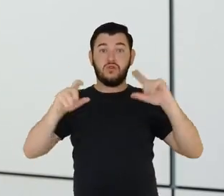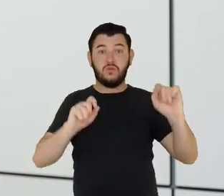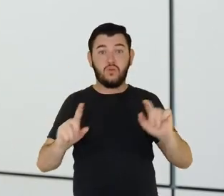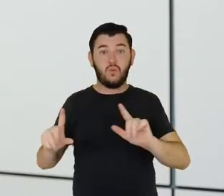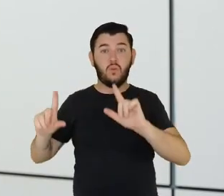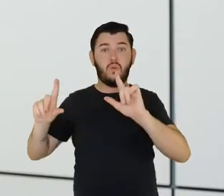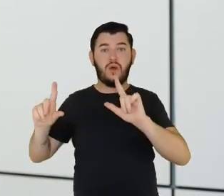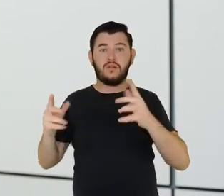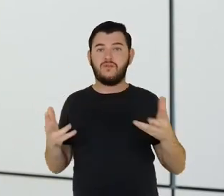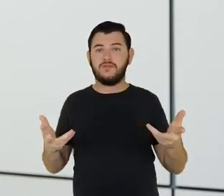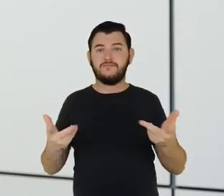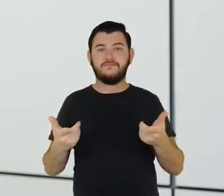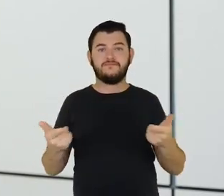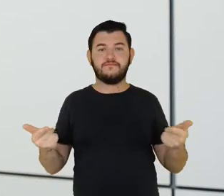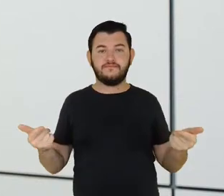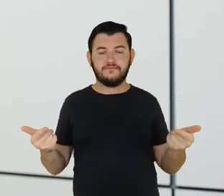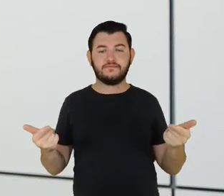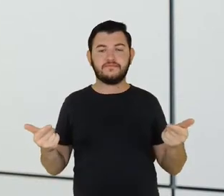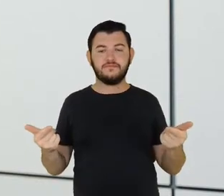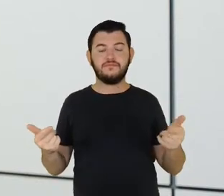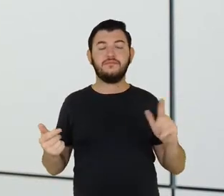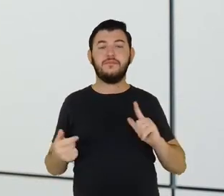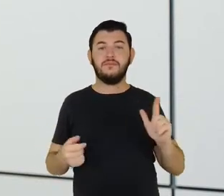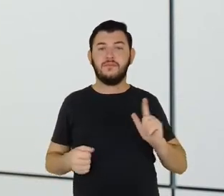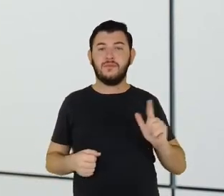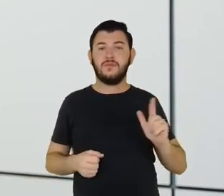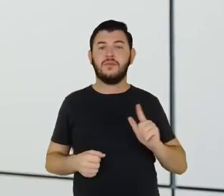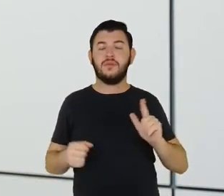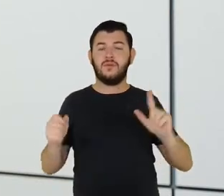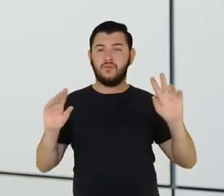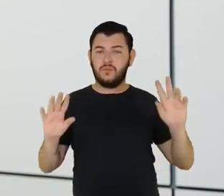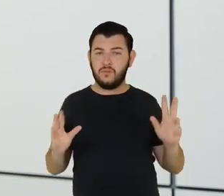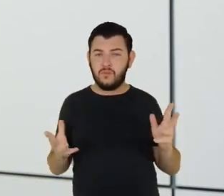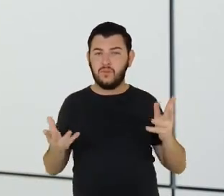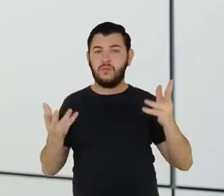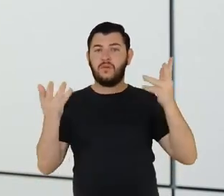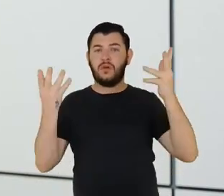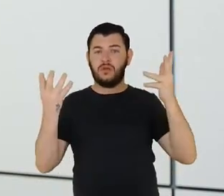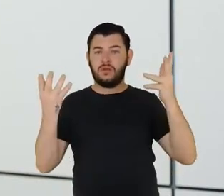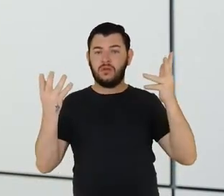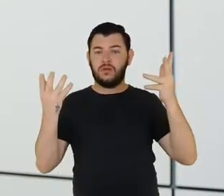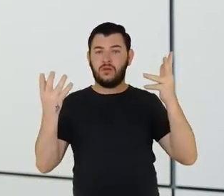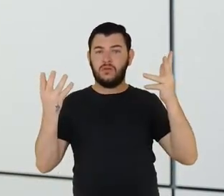cerimônia no térreo ali do Palácio do Planalto, com todas as autoridades